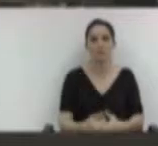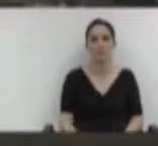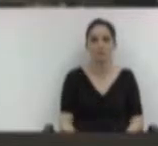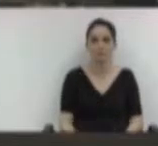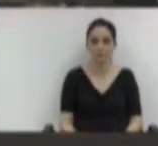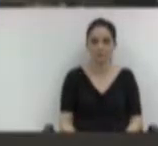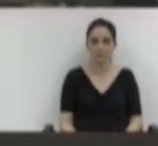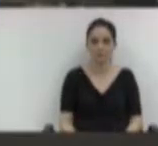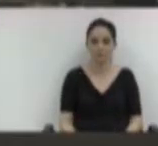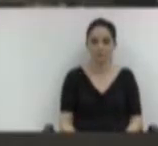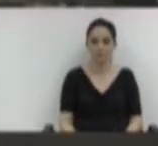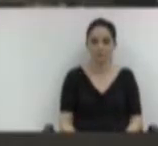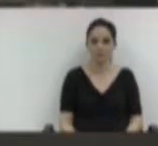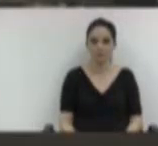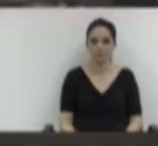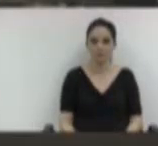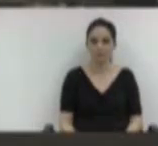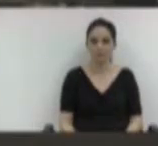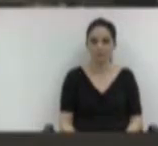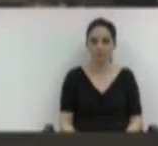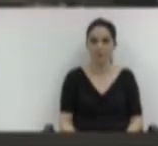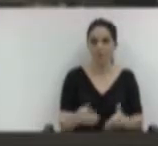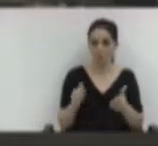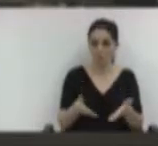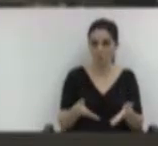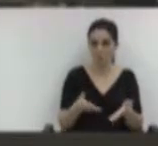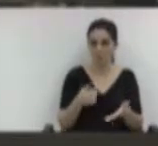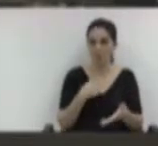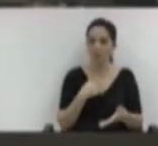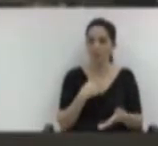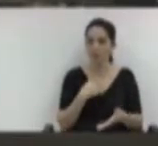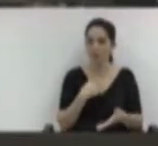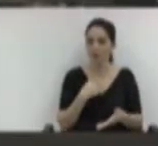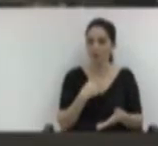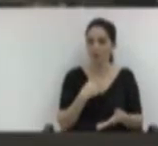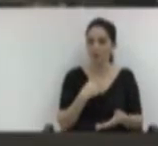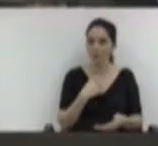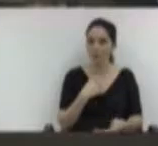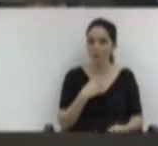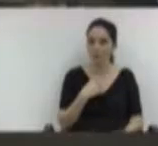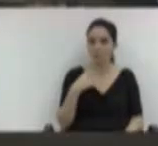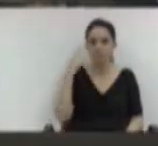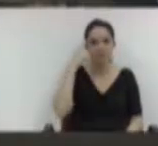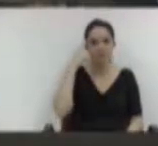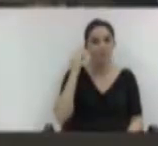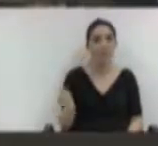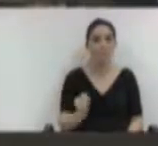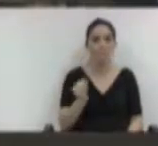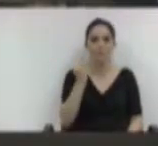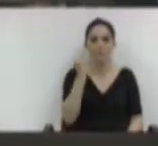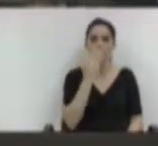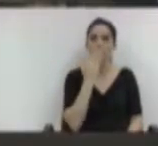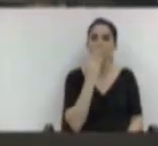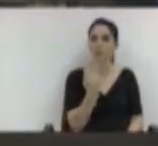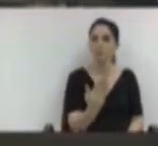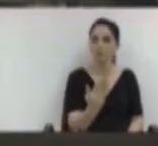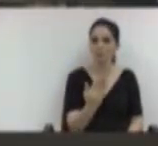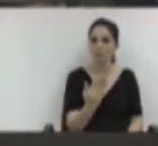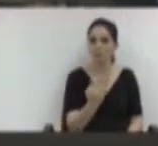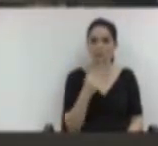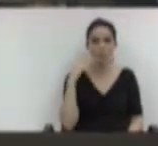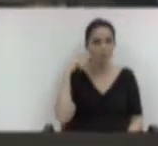oportuno esse requerimento do vereador José Roberto Bernardo, solicitando